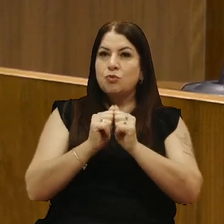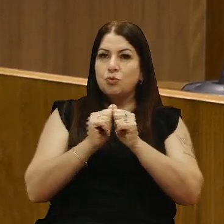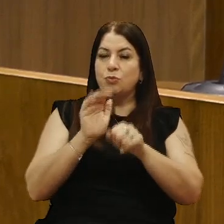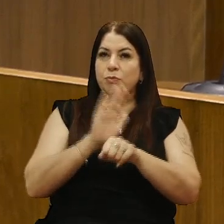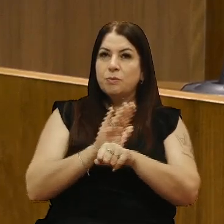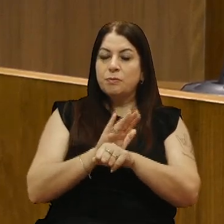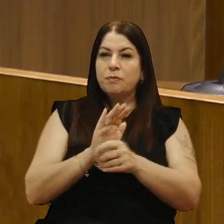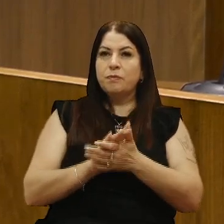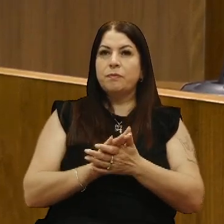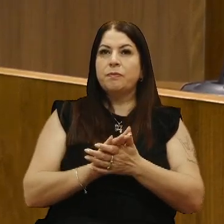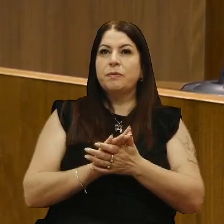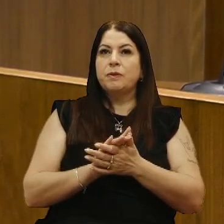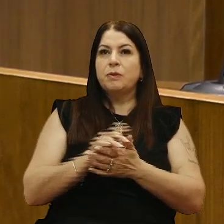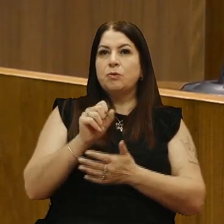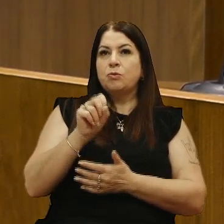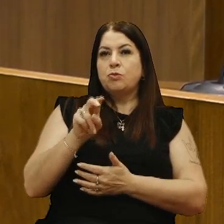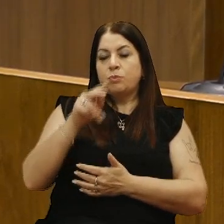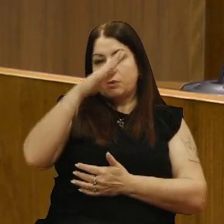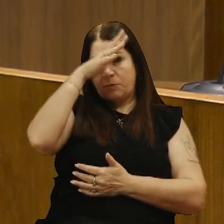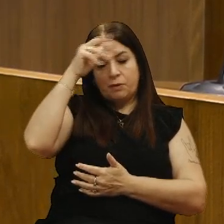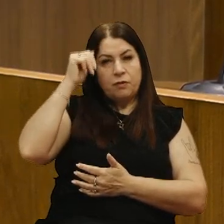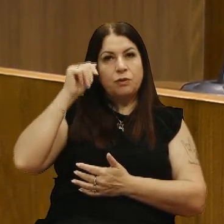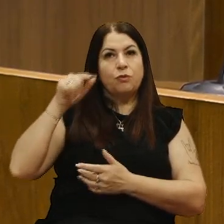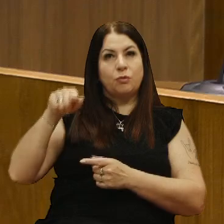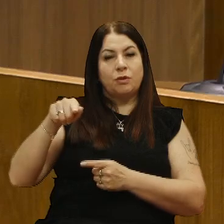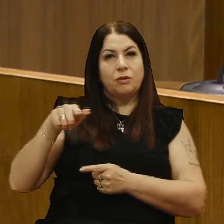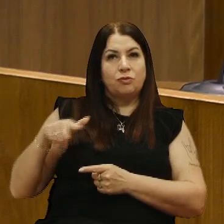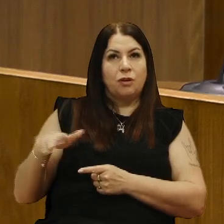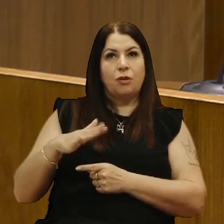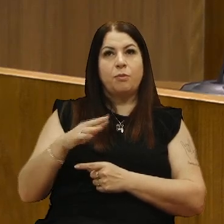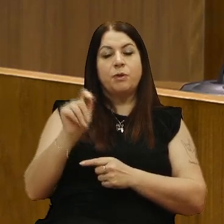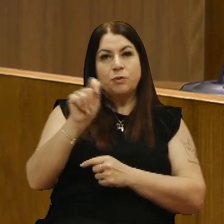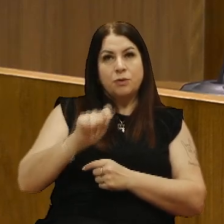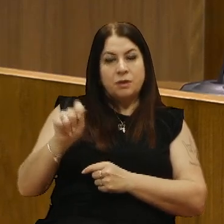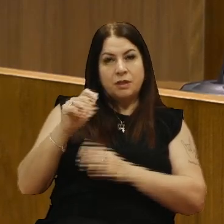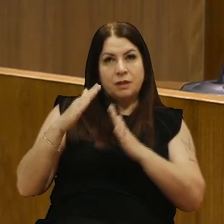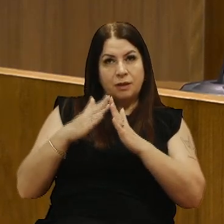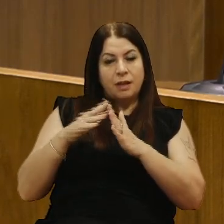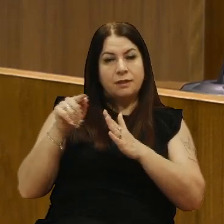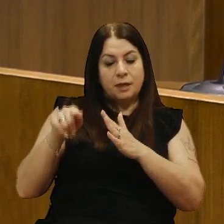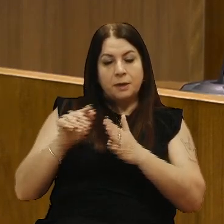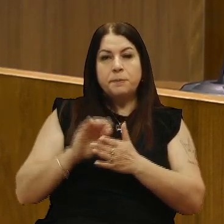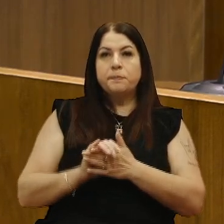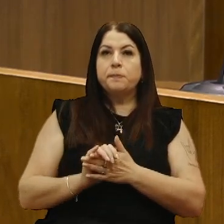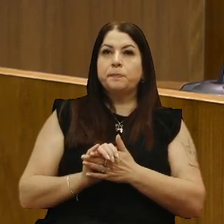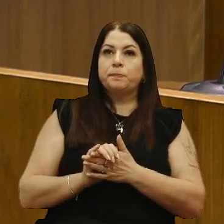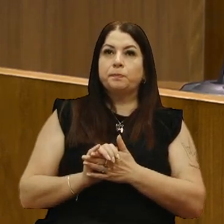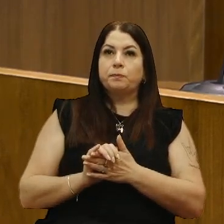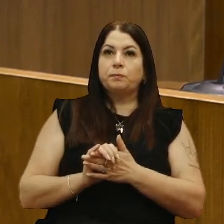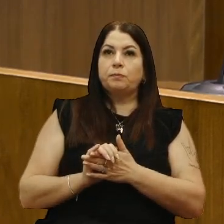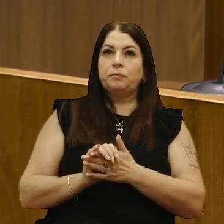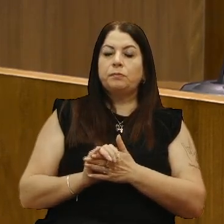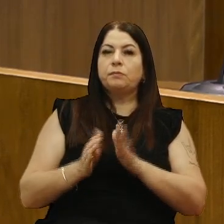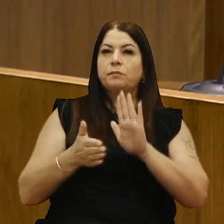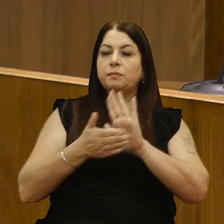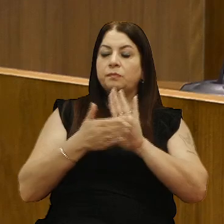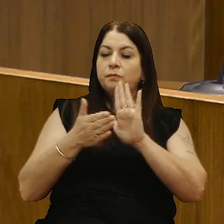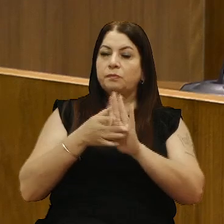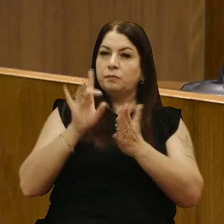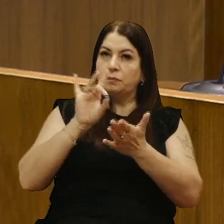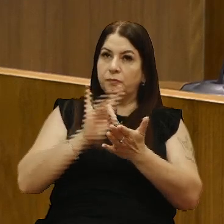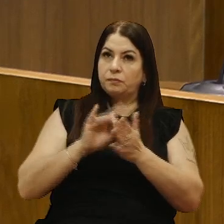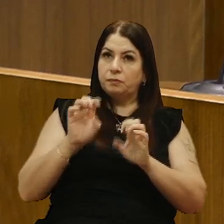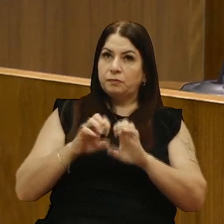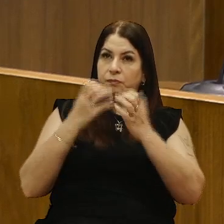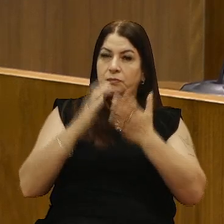lado. Subprefeitura de Galópolis, Associação dos Moradores de Galópolis, como proponente oficial do